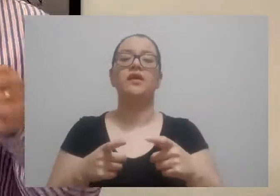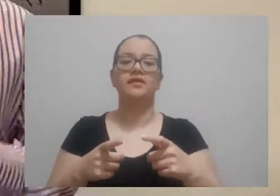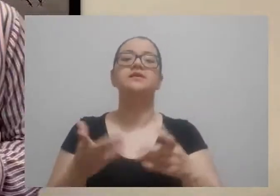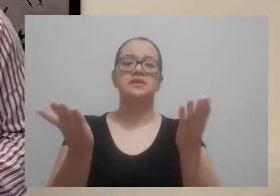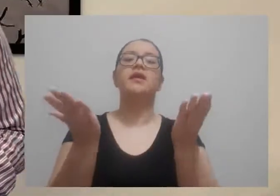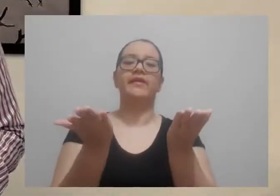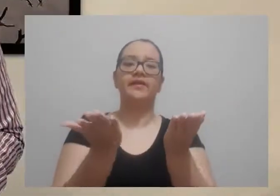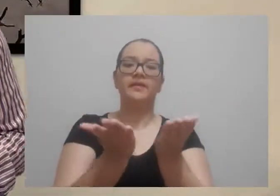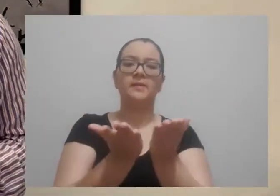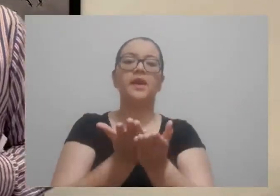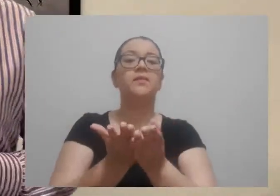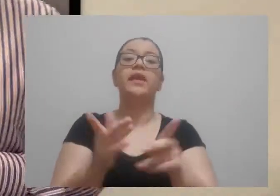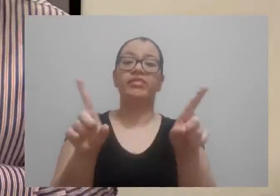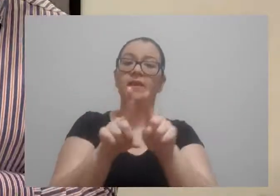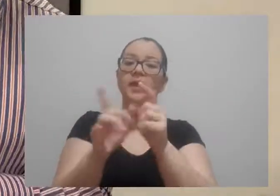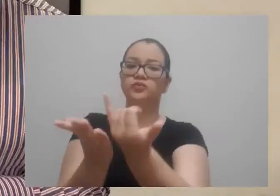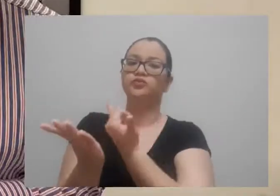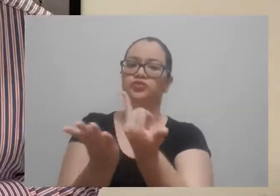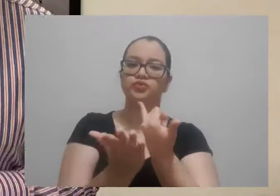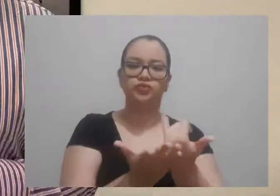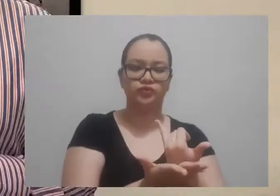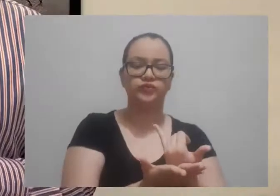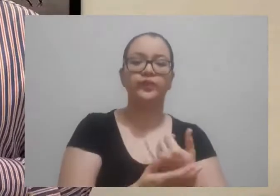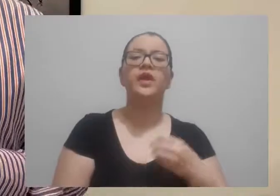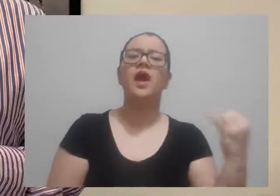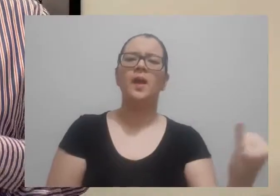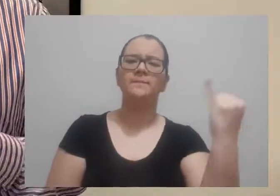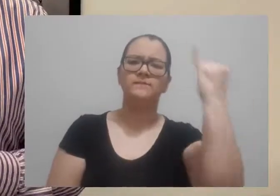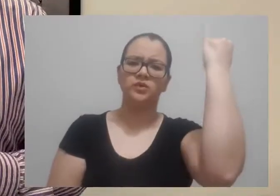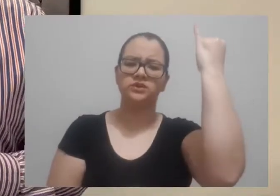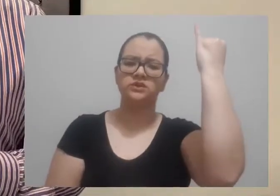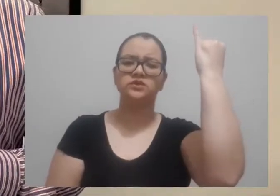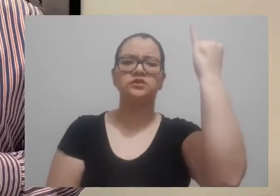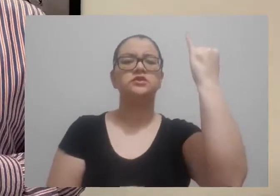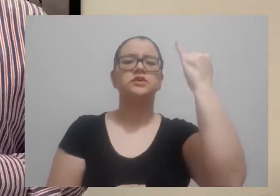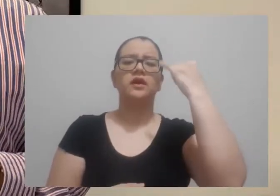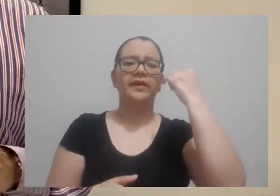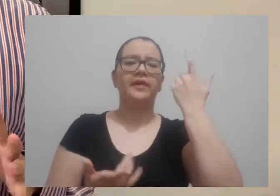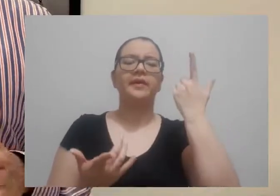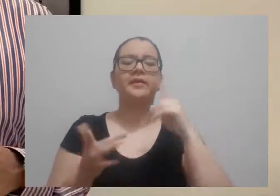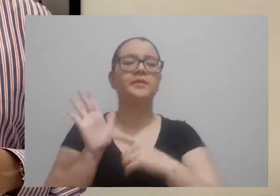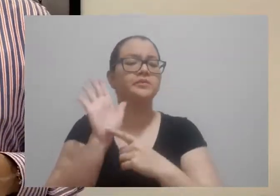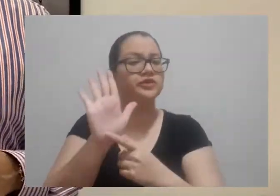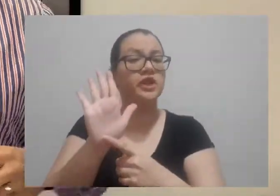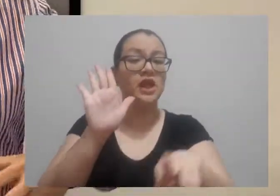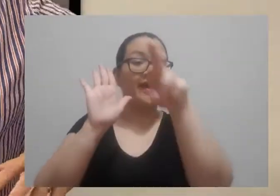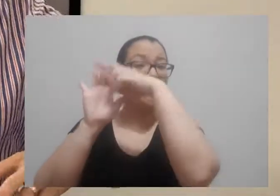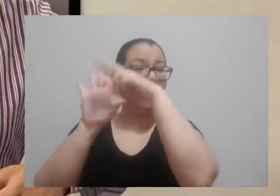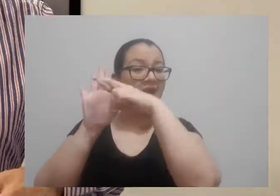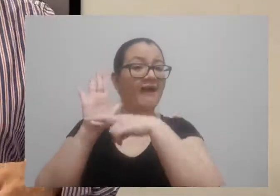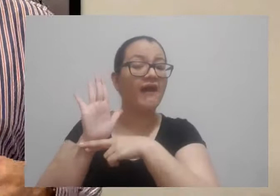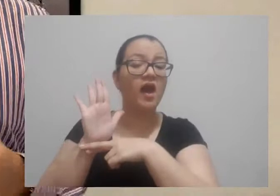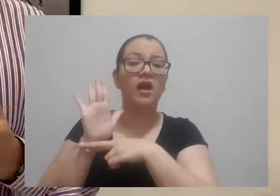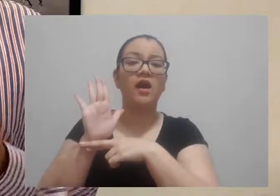ressaltar aqui, importante frisar, que o princípio aqui dessa lei em nenhum momento tinha a intenção